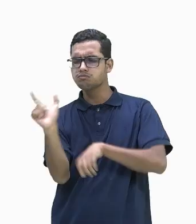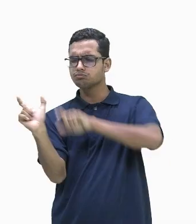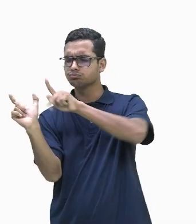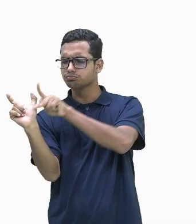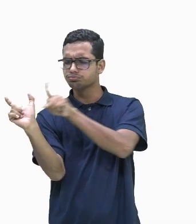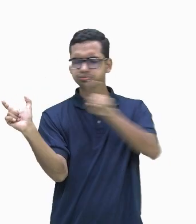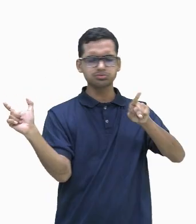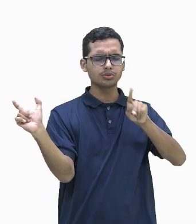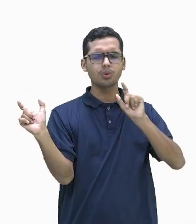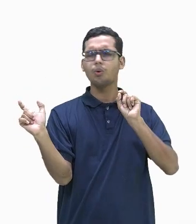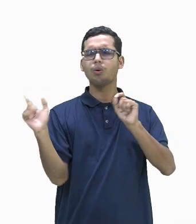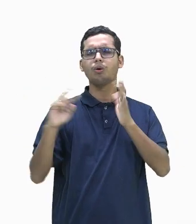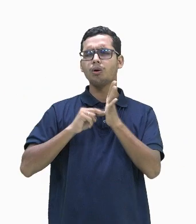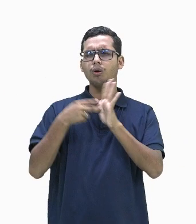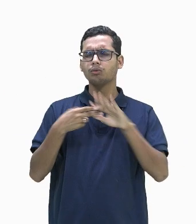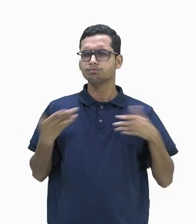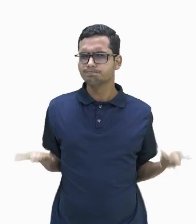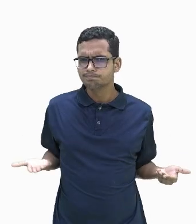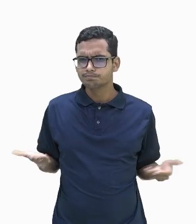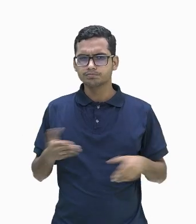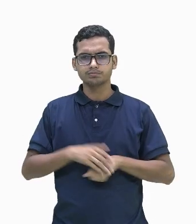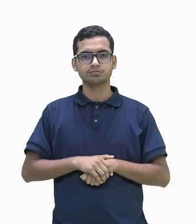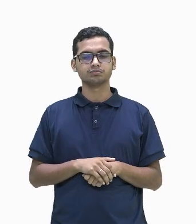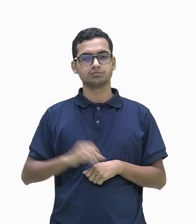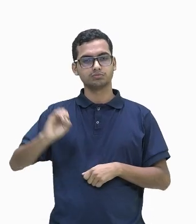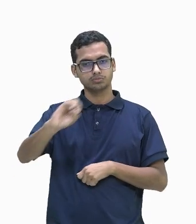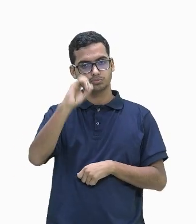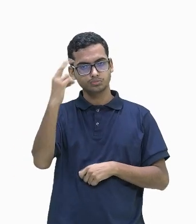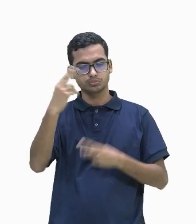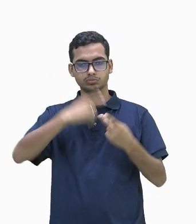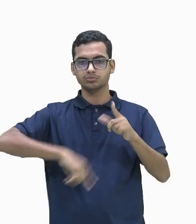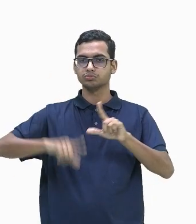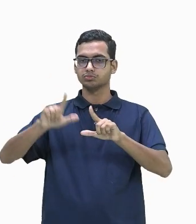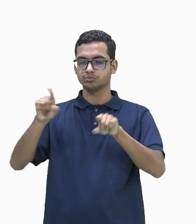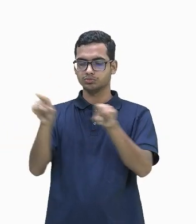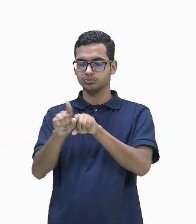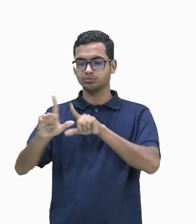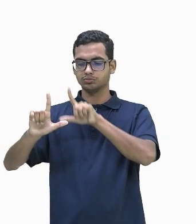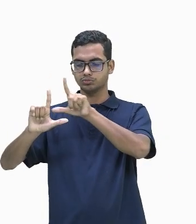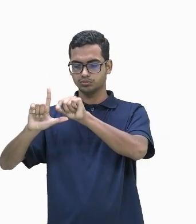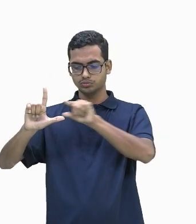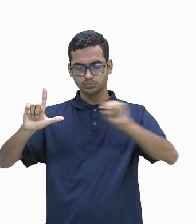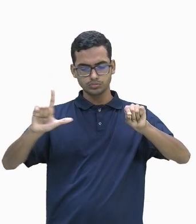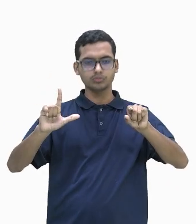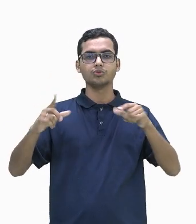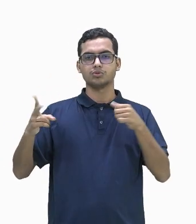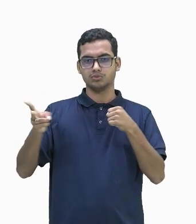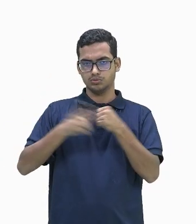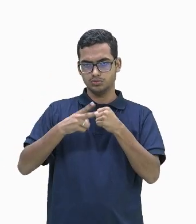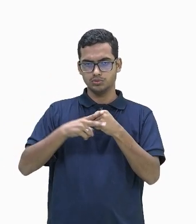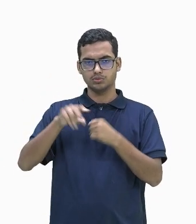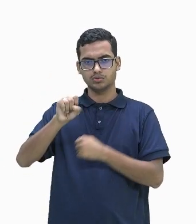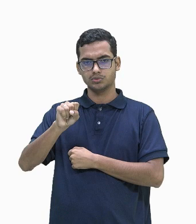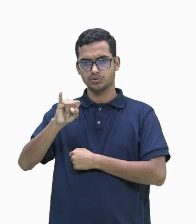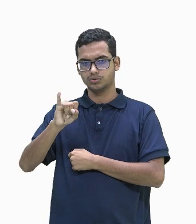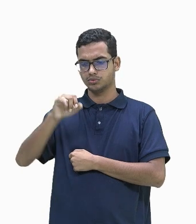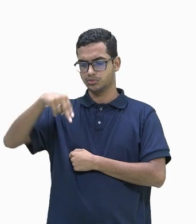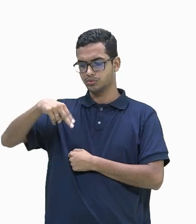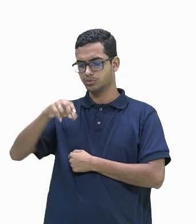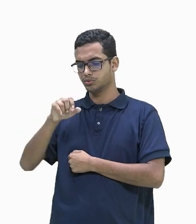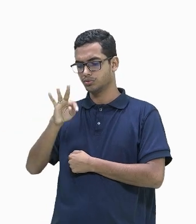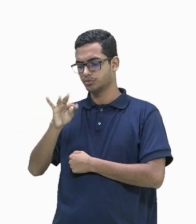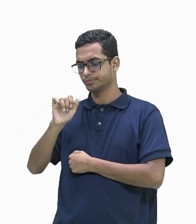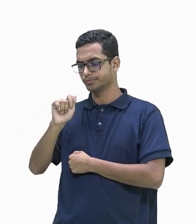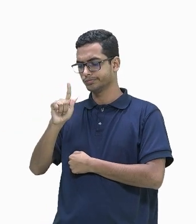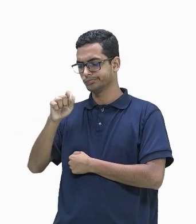aí. O predicado, ou sintagma verbal, é a parte da oração na qual está localizado o verbo. E é